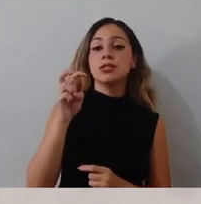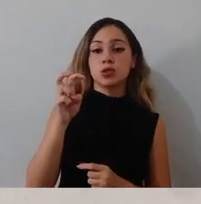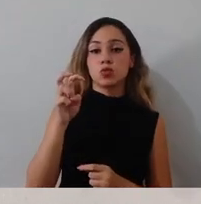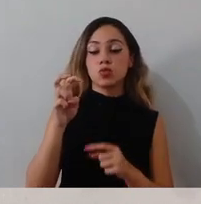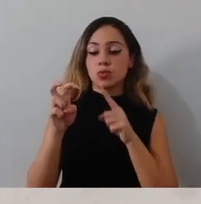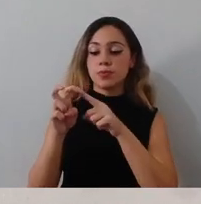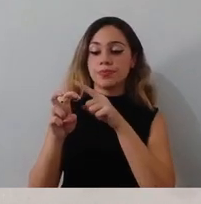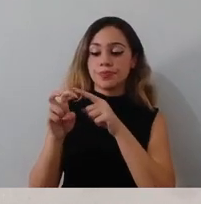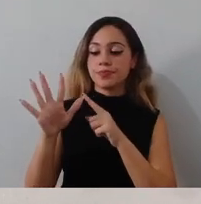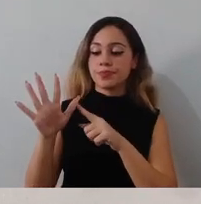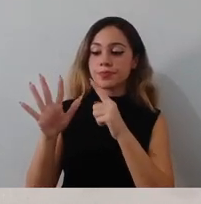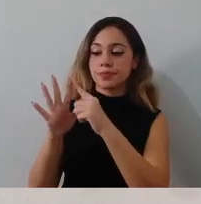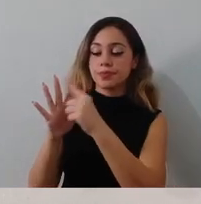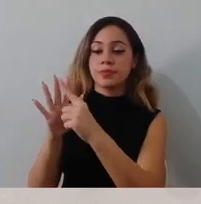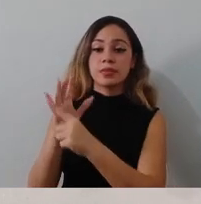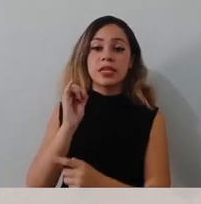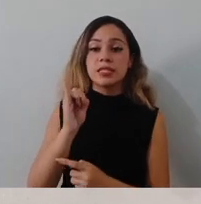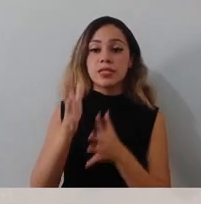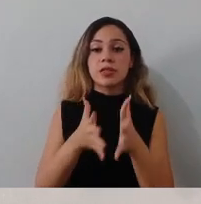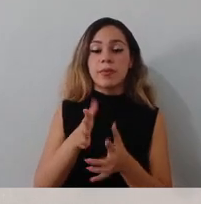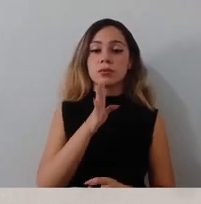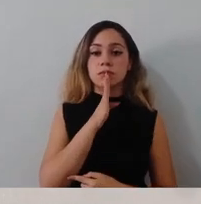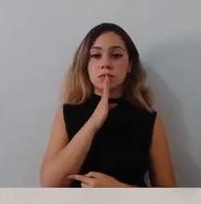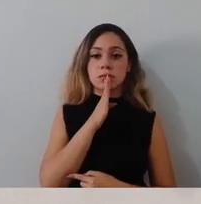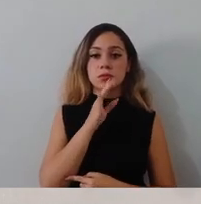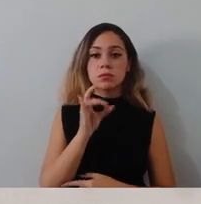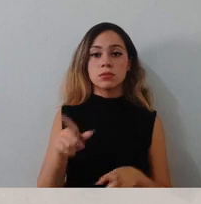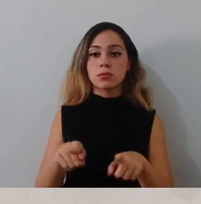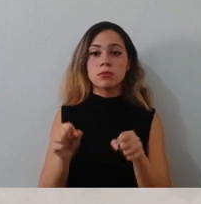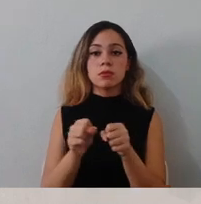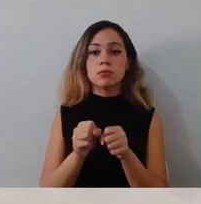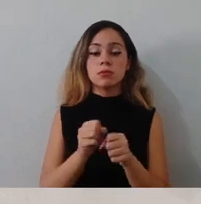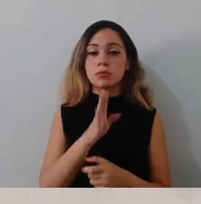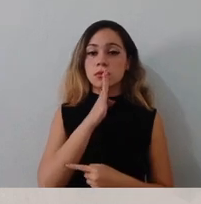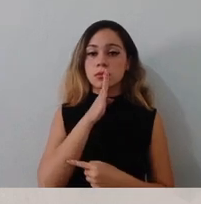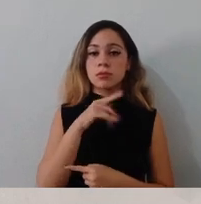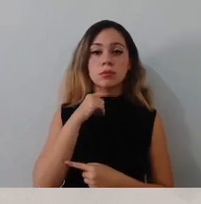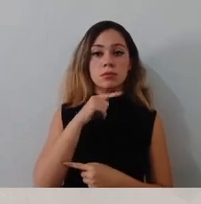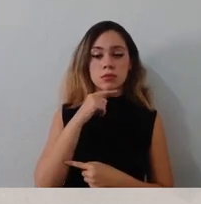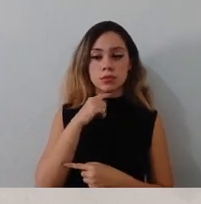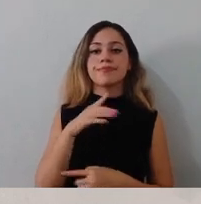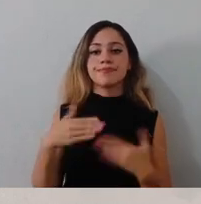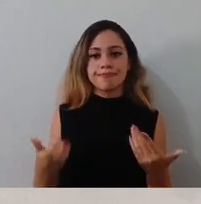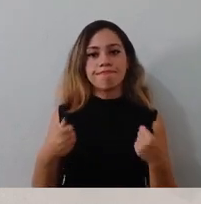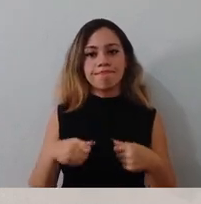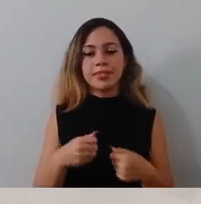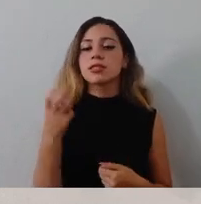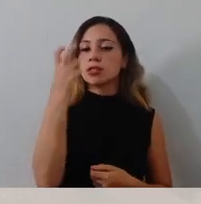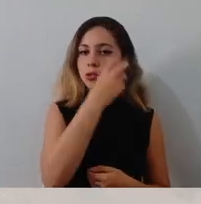5 parâmetros. Então, se o intérprete ficar assim, sem expressão nenhuma, se ele ficar assim, não